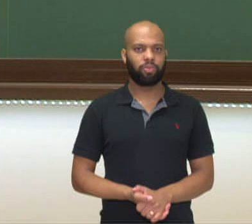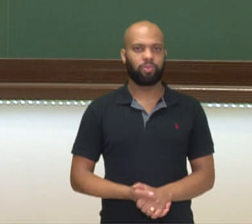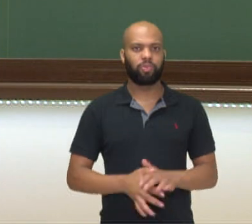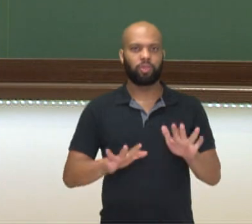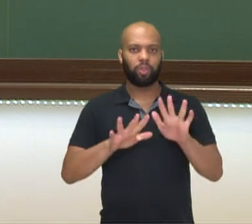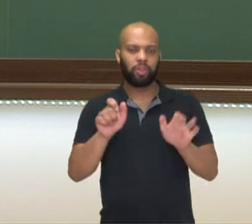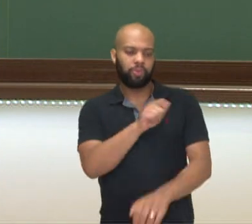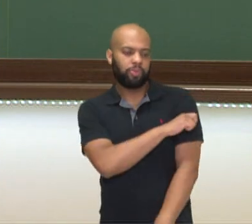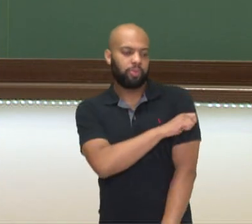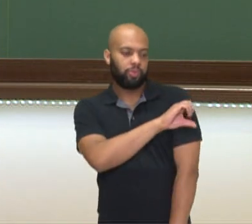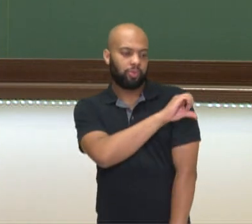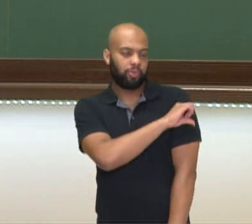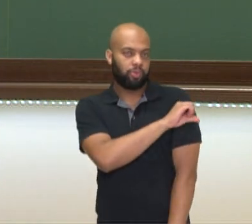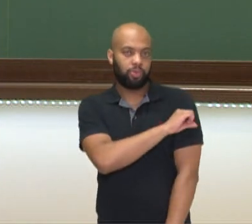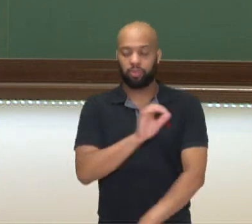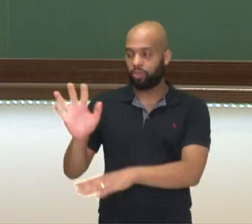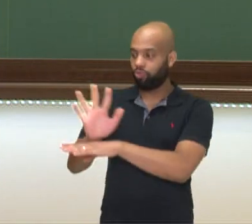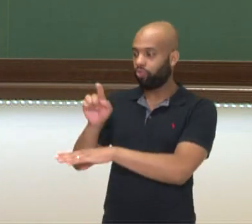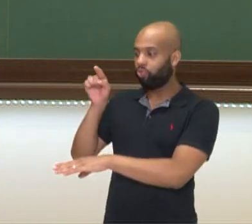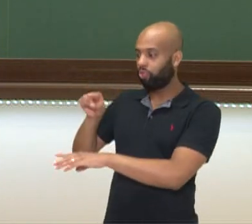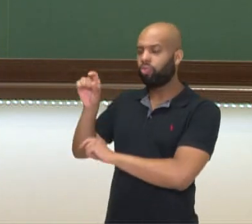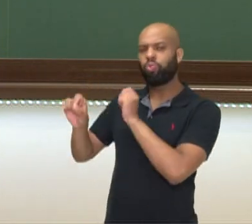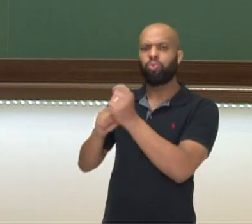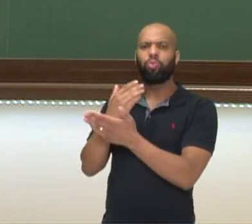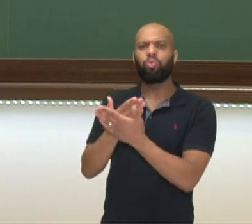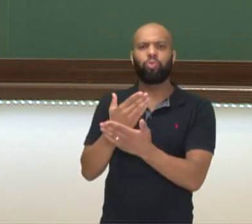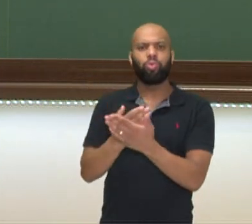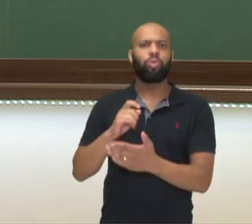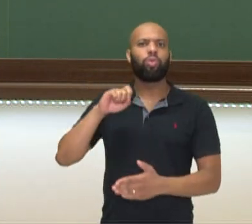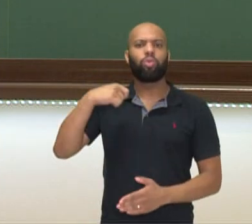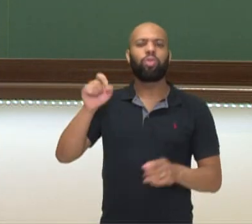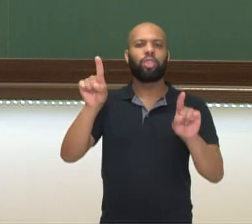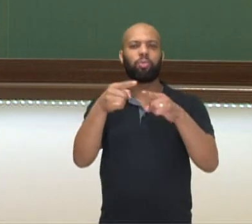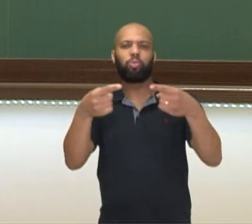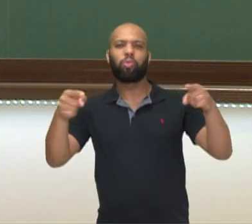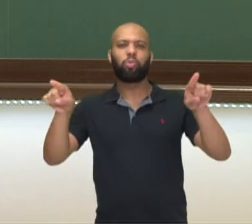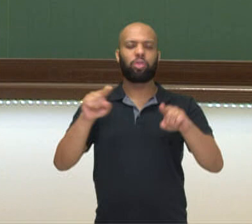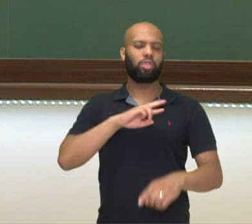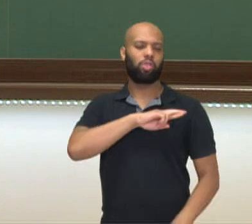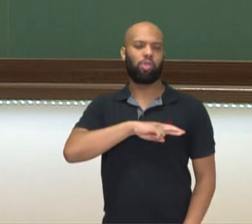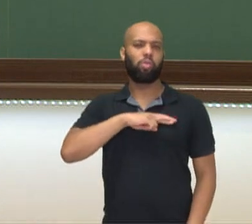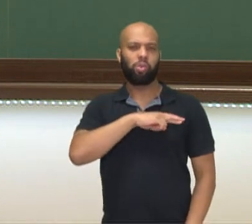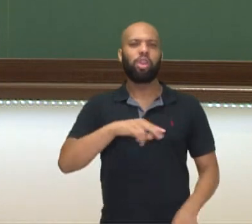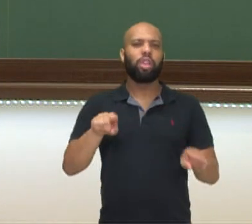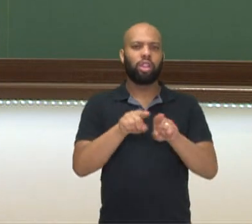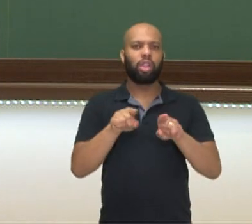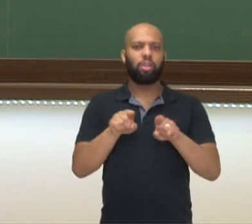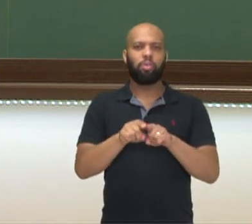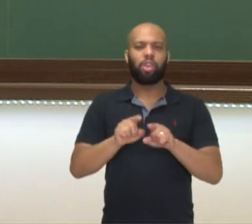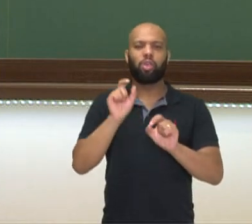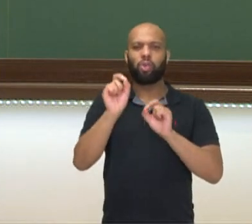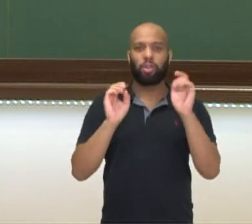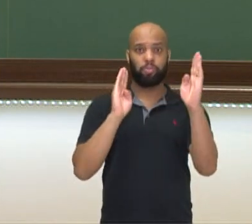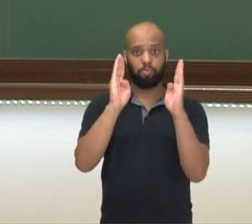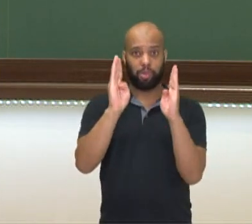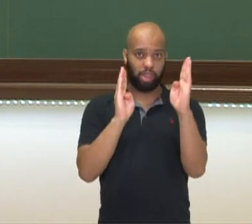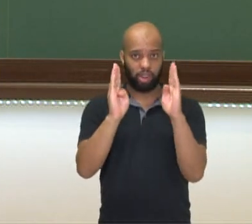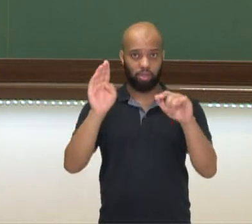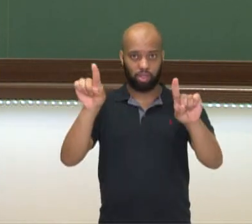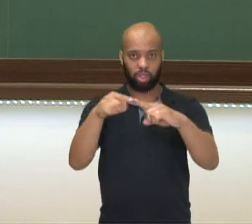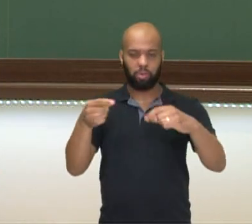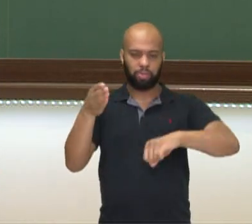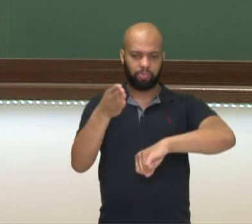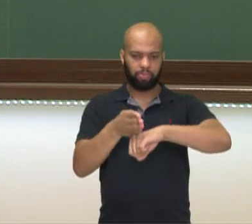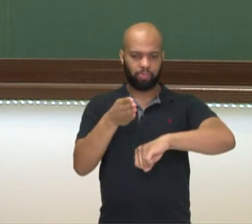Olá, estudantes do nono ano! Nesse vídeo vamos falar sobre a música romântica e a idade da música